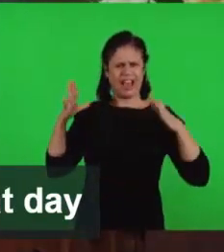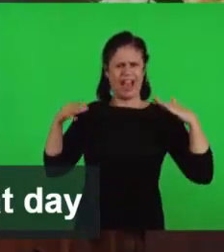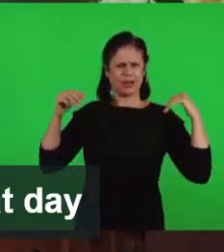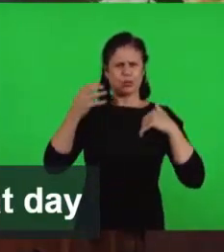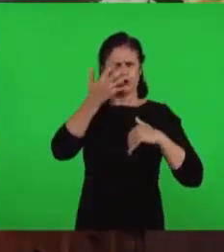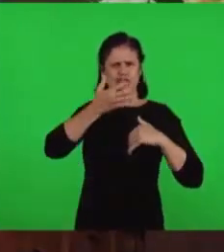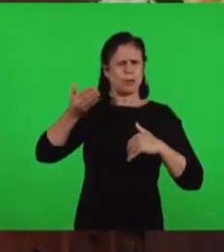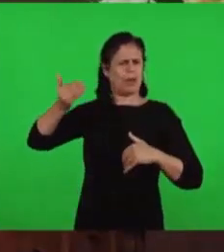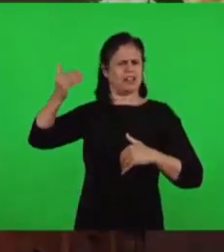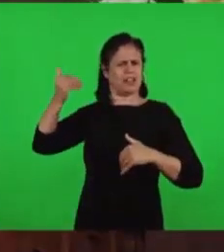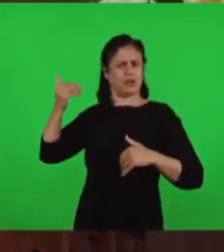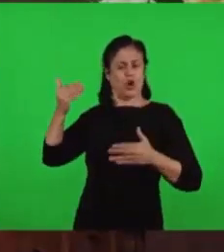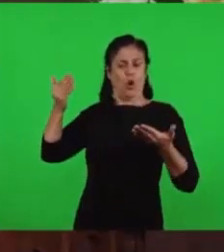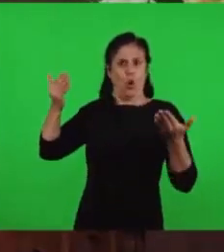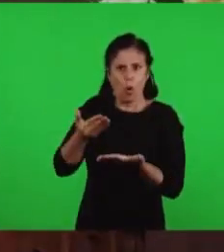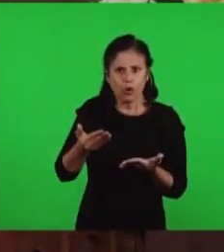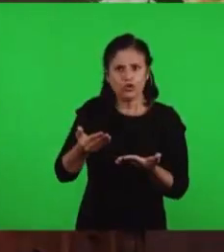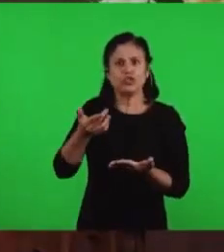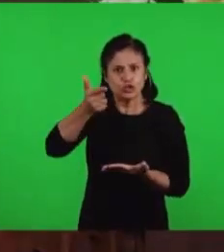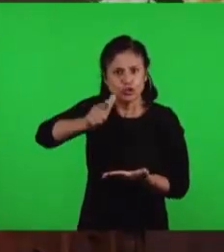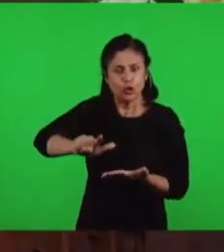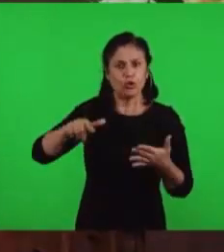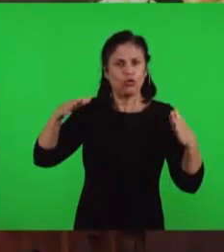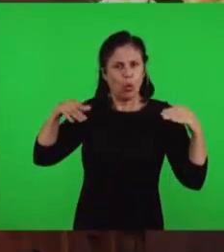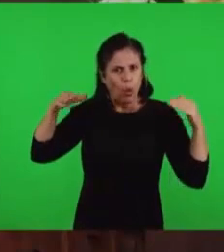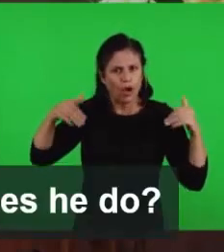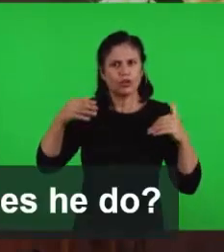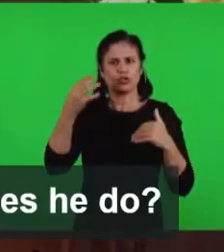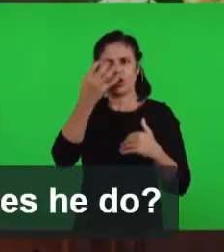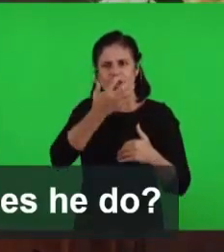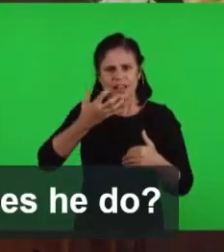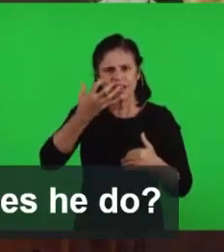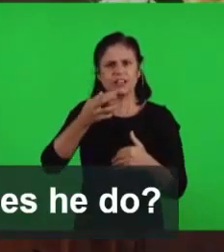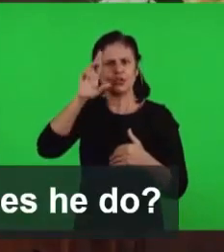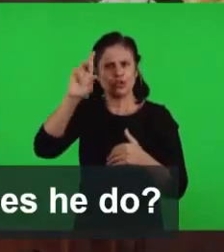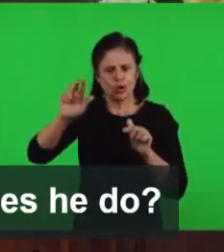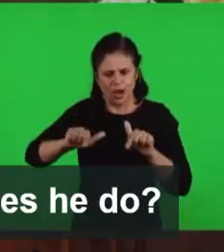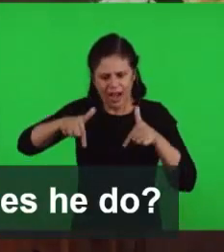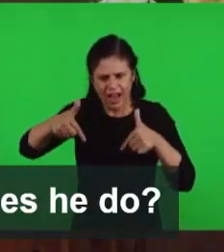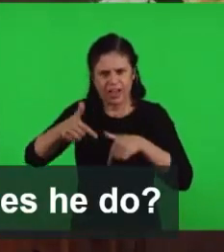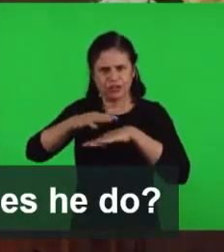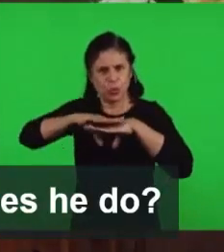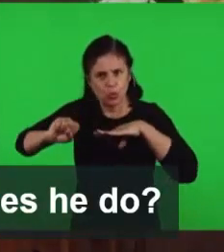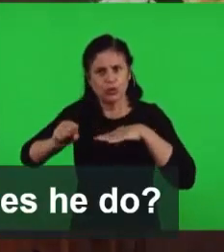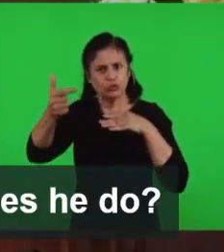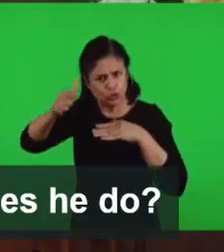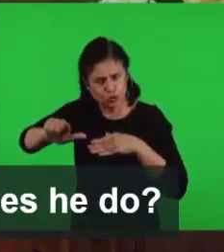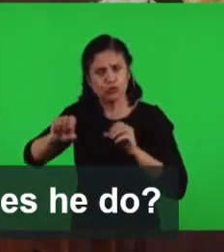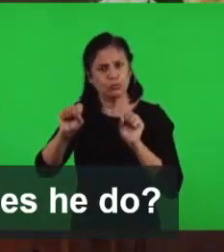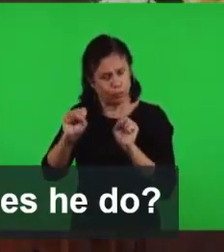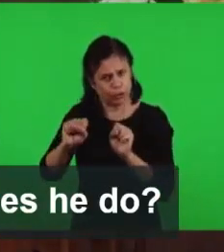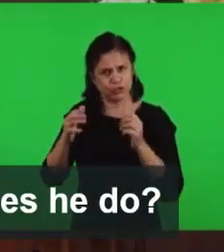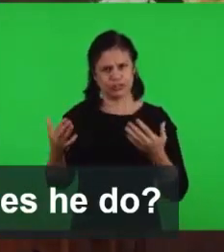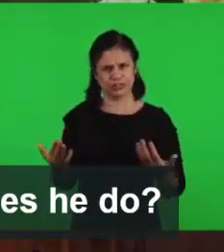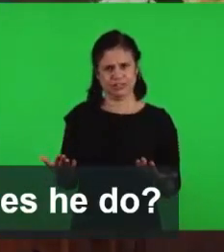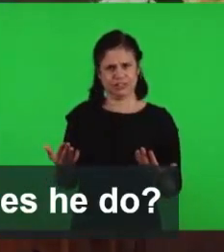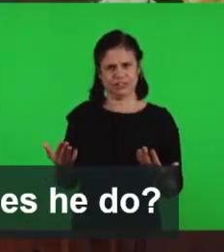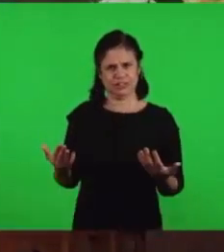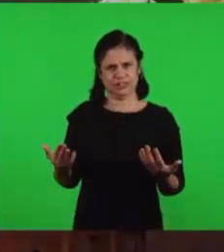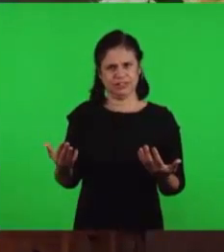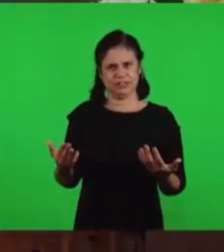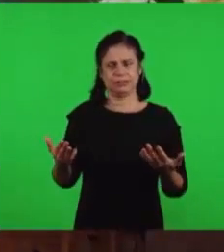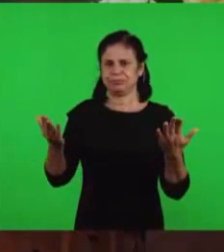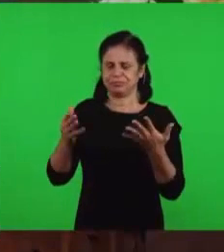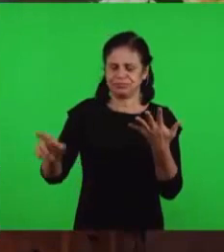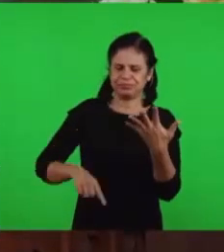naquele dia então estou mostrando o que é o pastor então o pastor fica entre o evangelista o que que ele faz